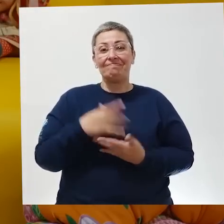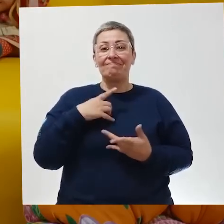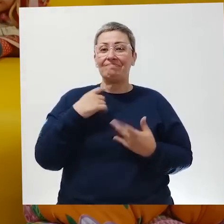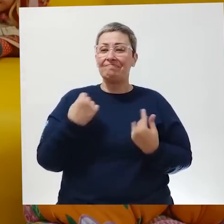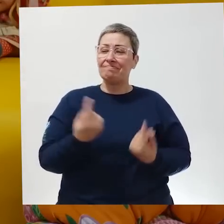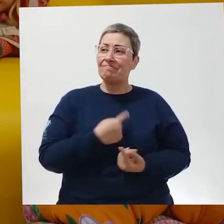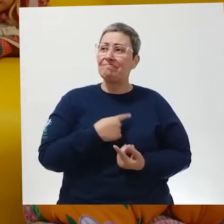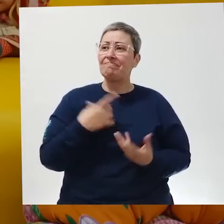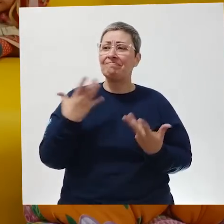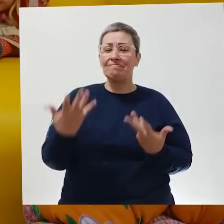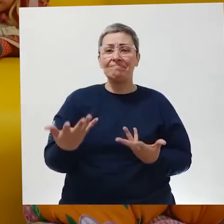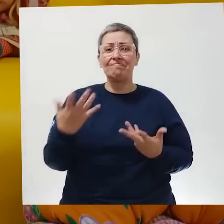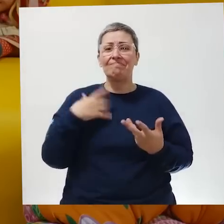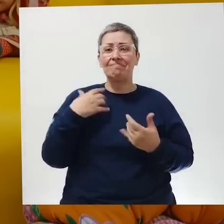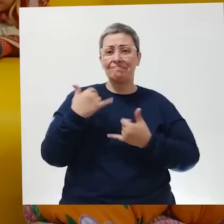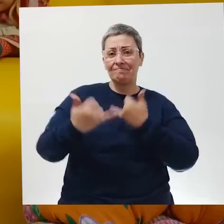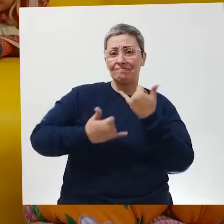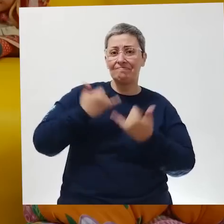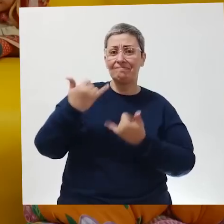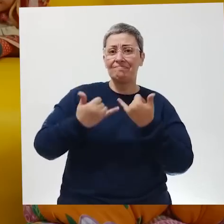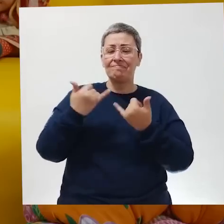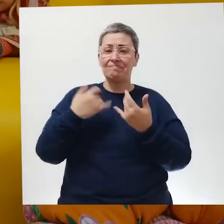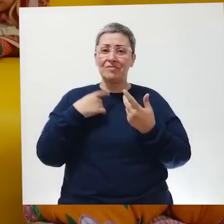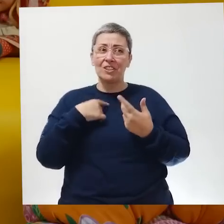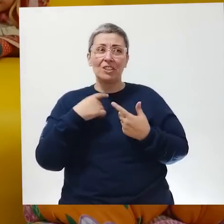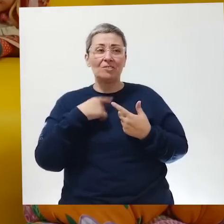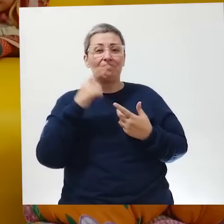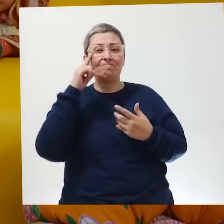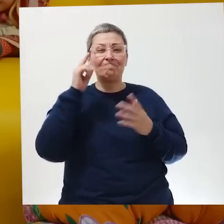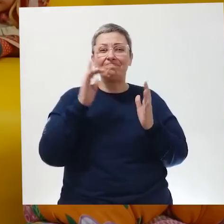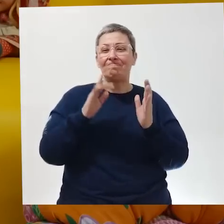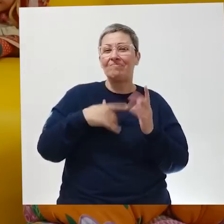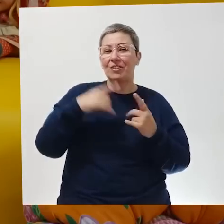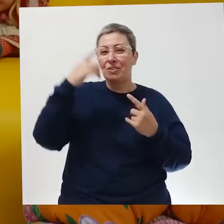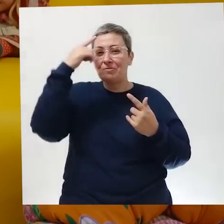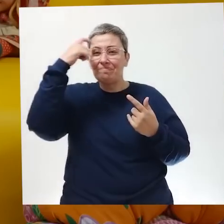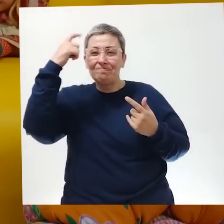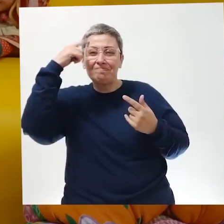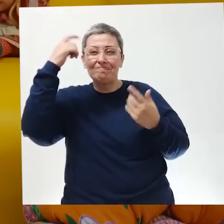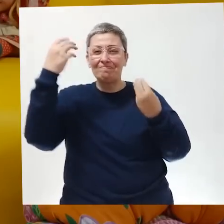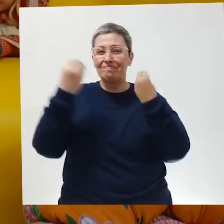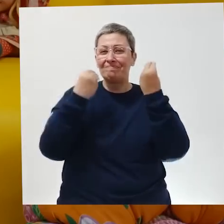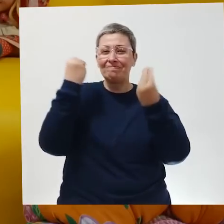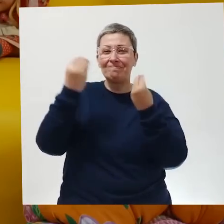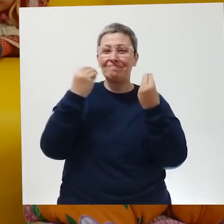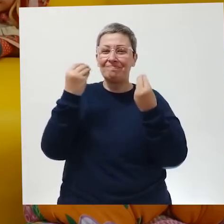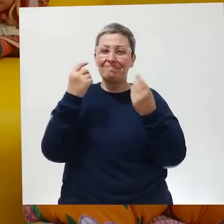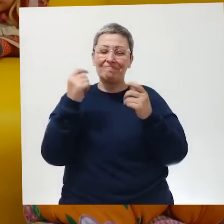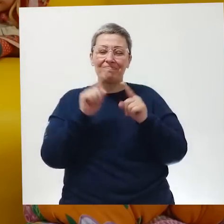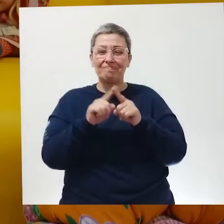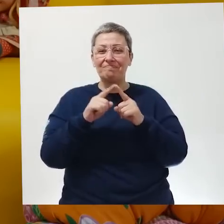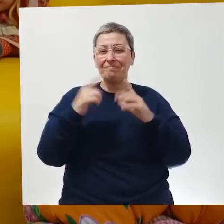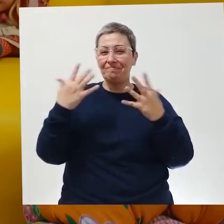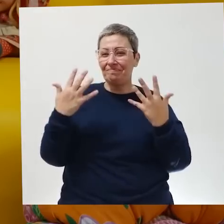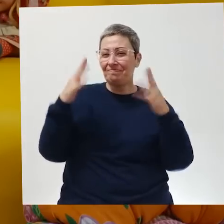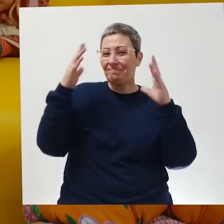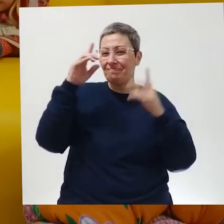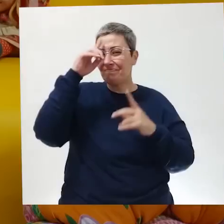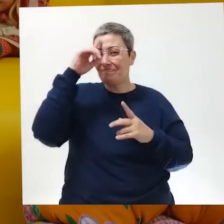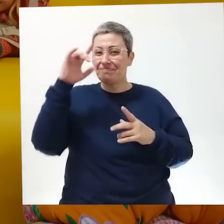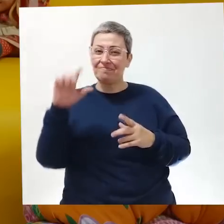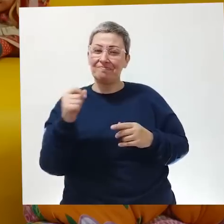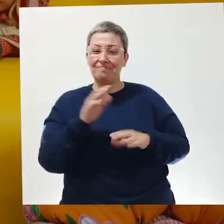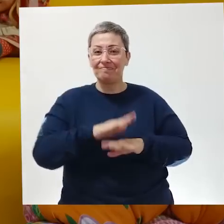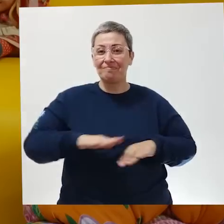para a gente então brincar com esse faz de conta, para juntos comemorarmos o nosso dia da